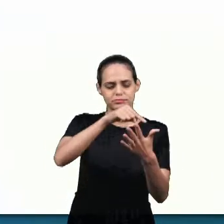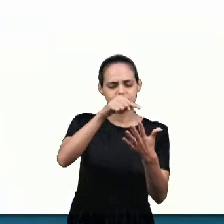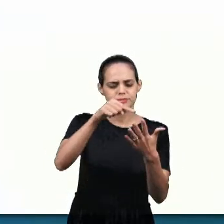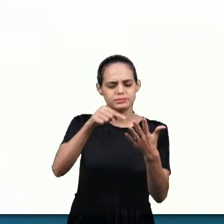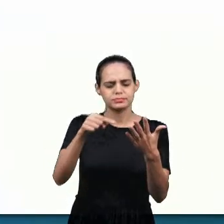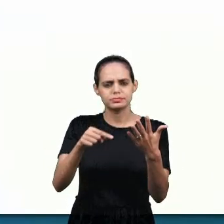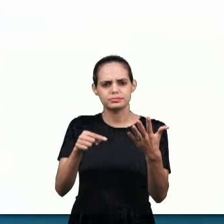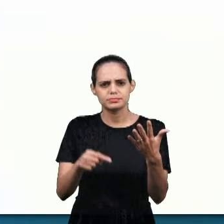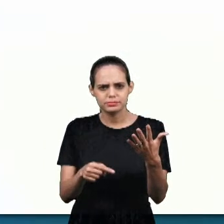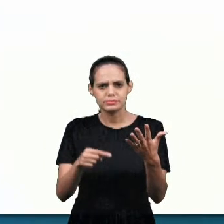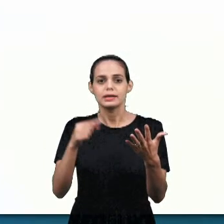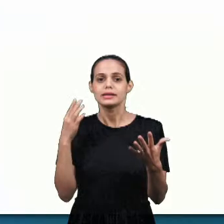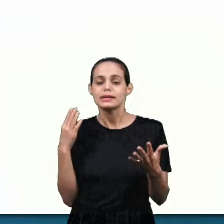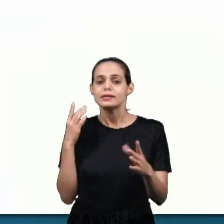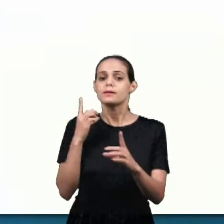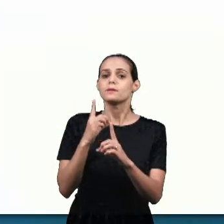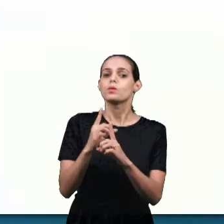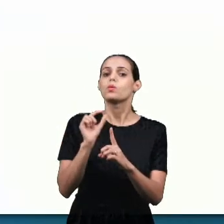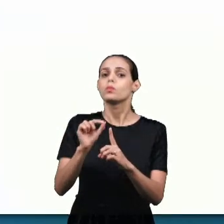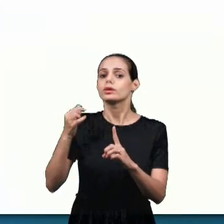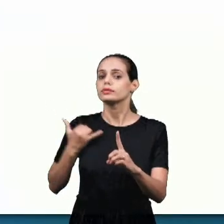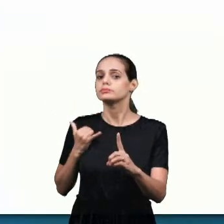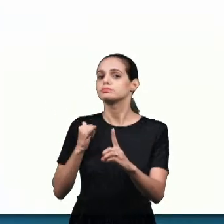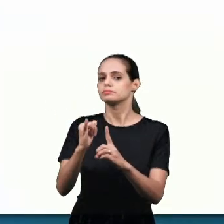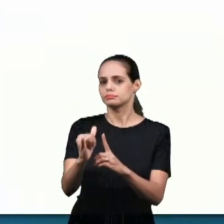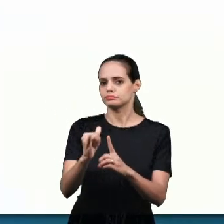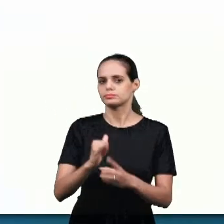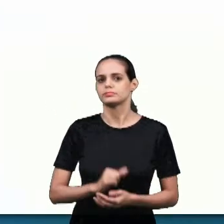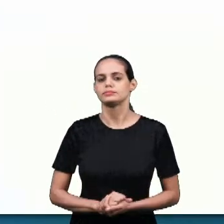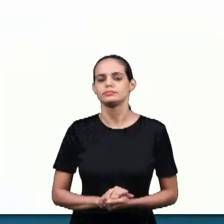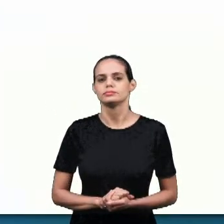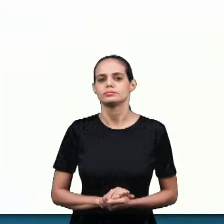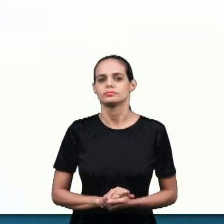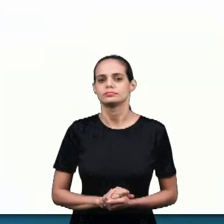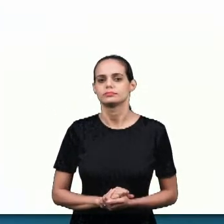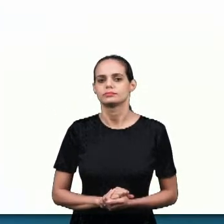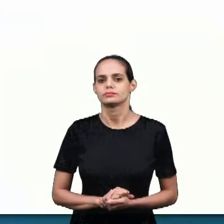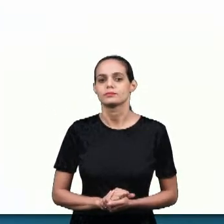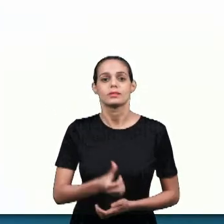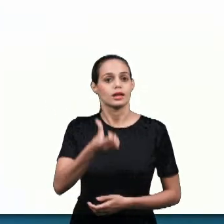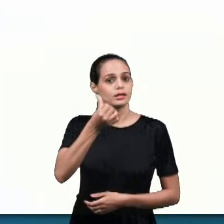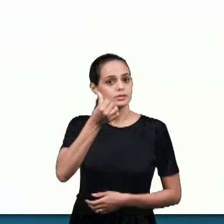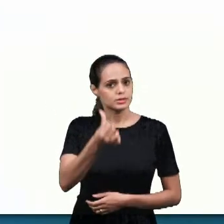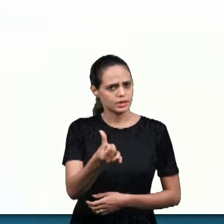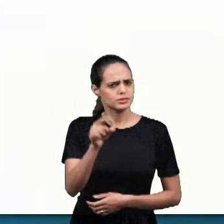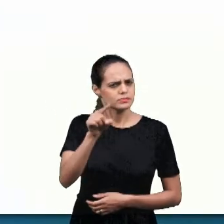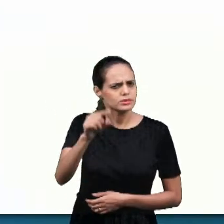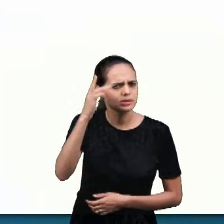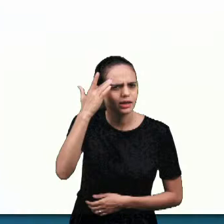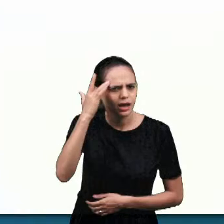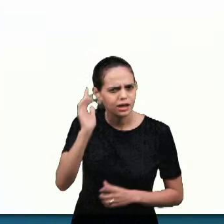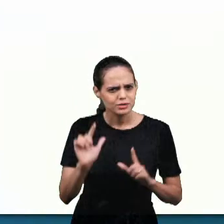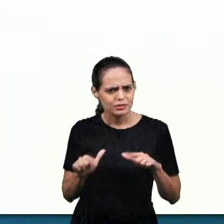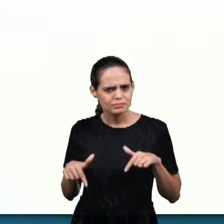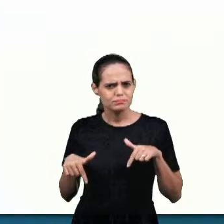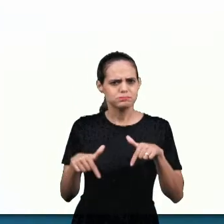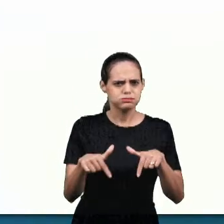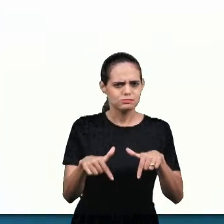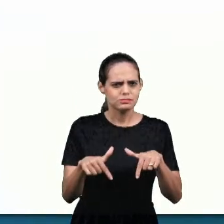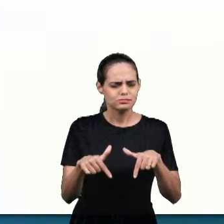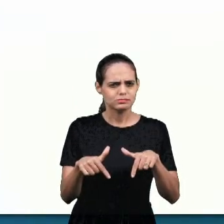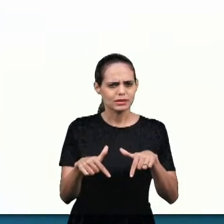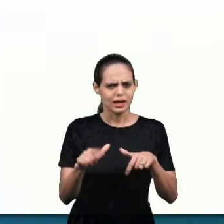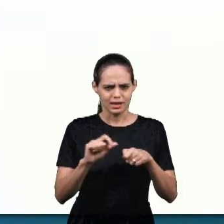aspecto profético. E a pergunta 6, relacionada a 5, diz assim: o irmão acha que tais reações estão relacionadas